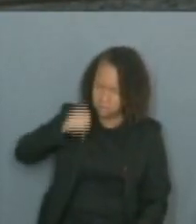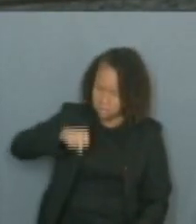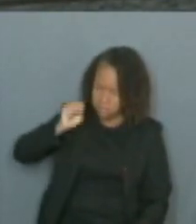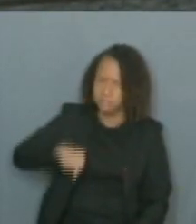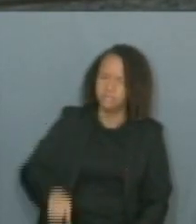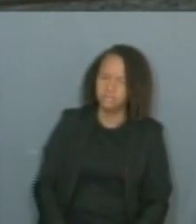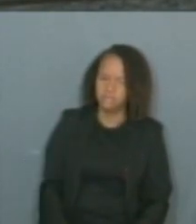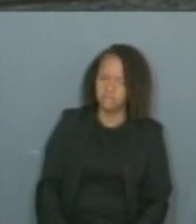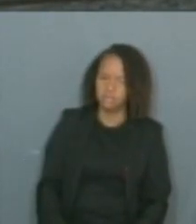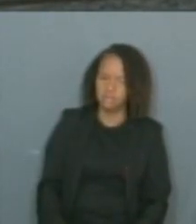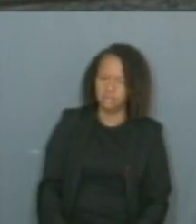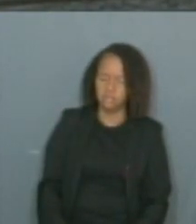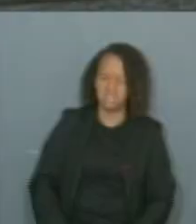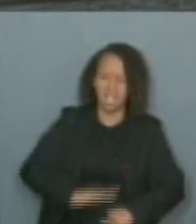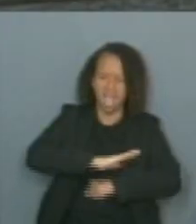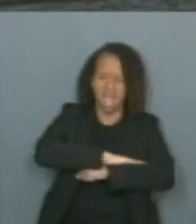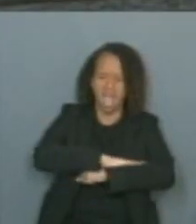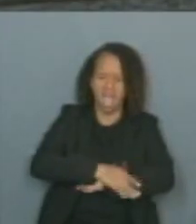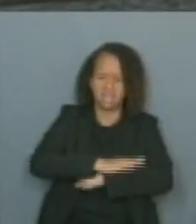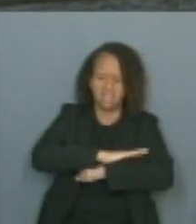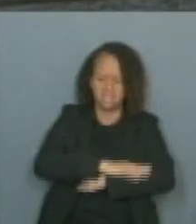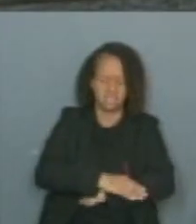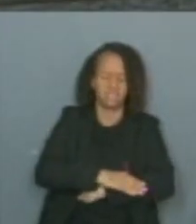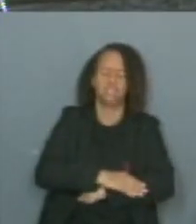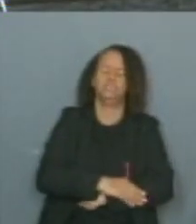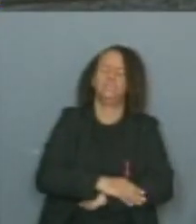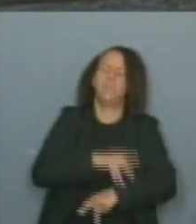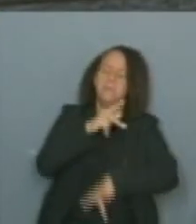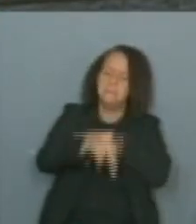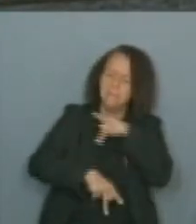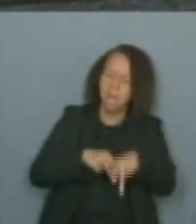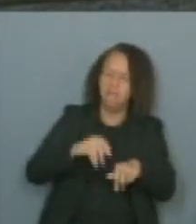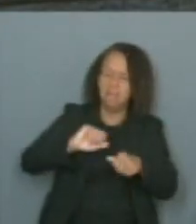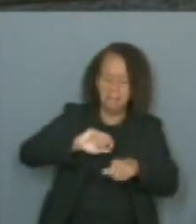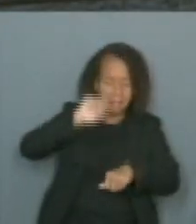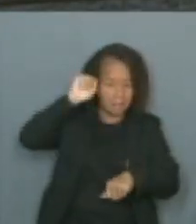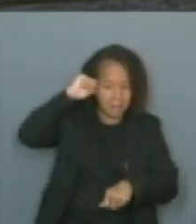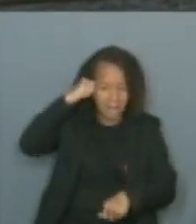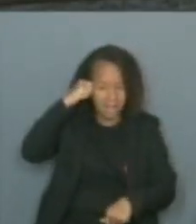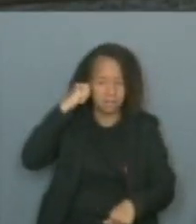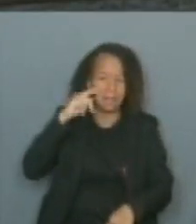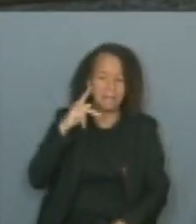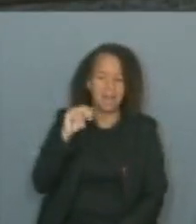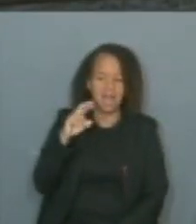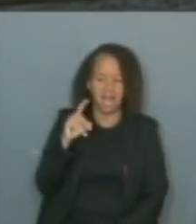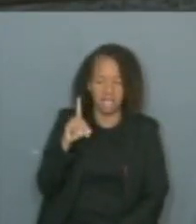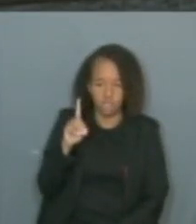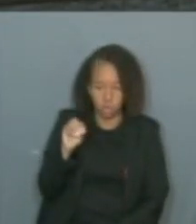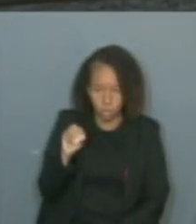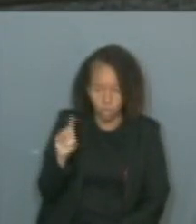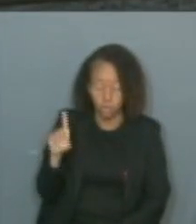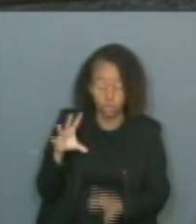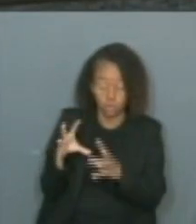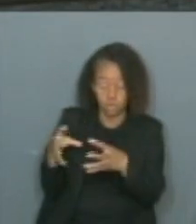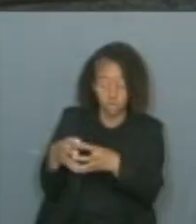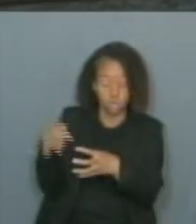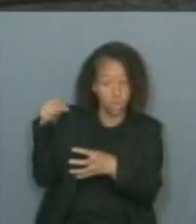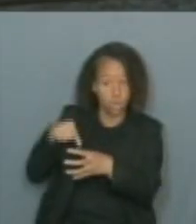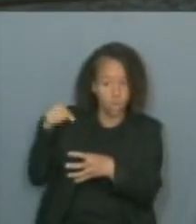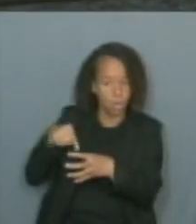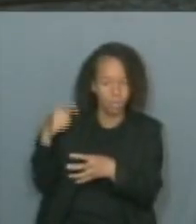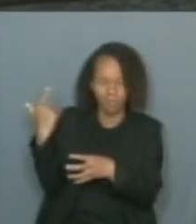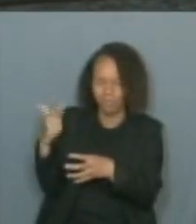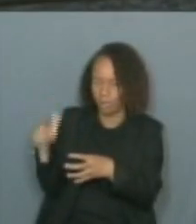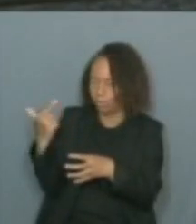de racismo. Os pobres, pretos, pardos, eles não